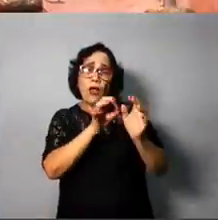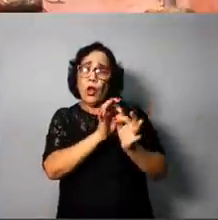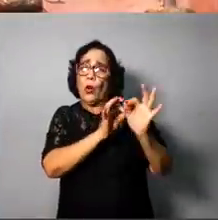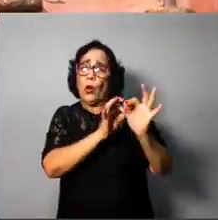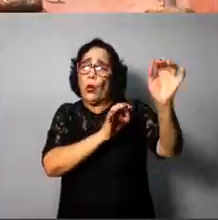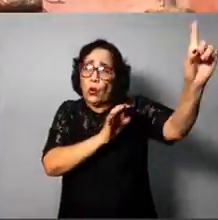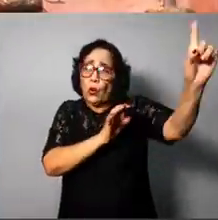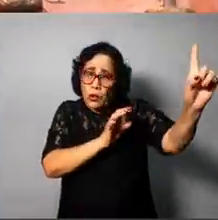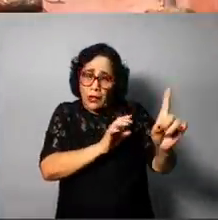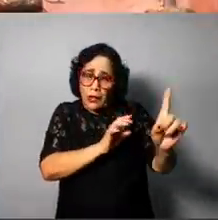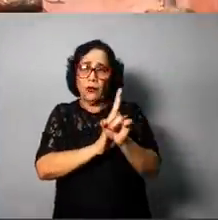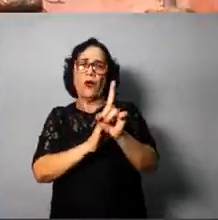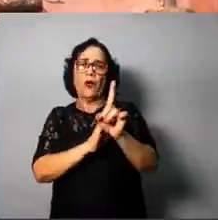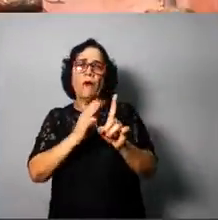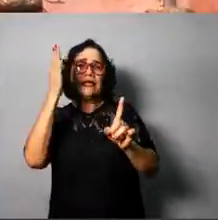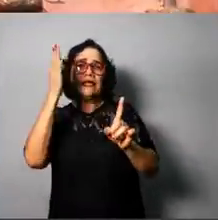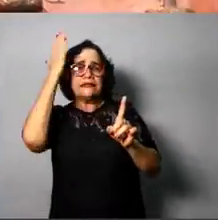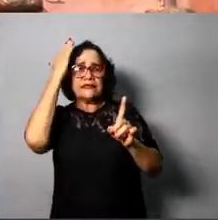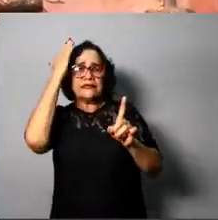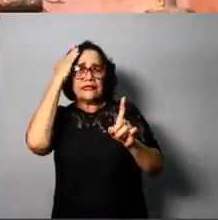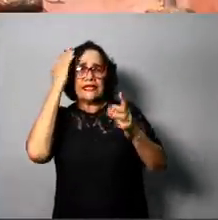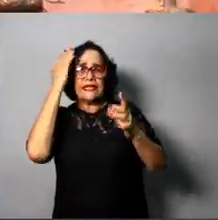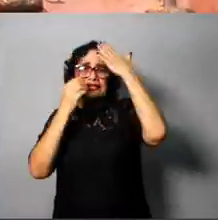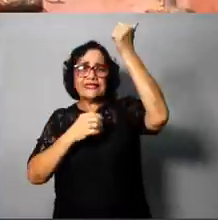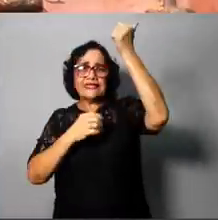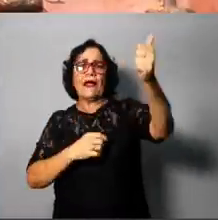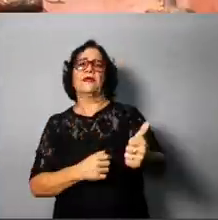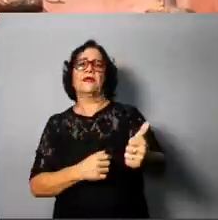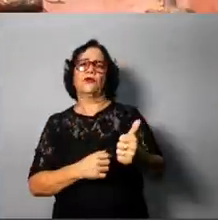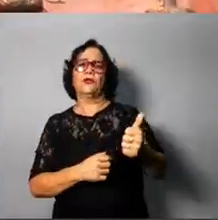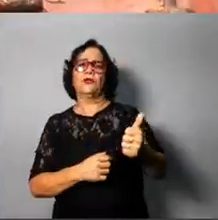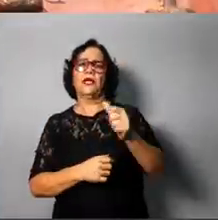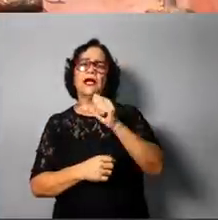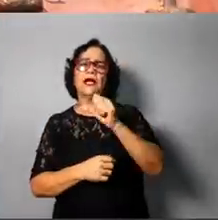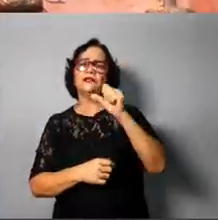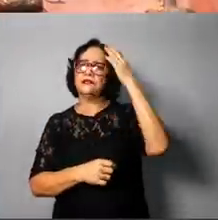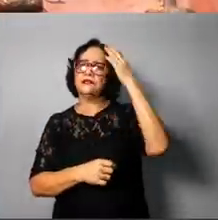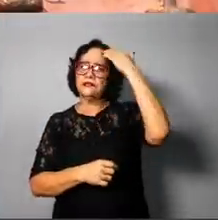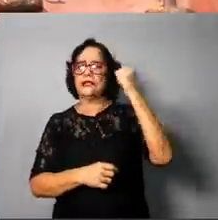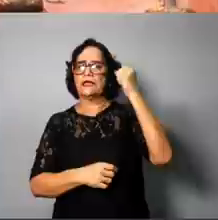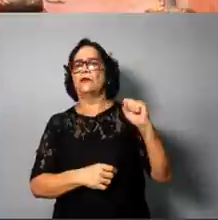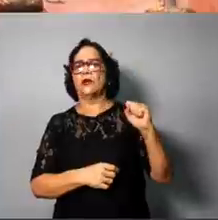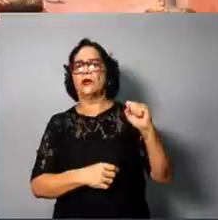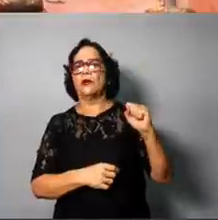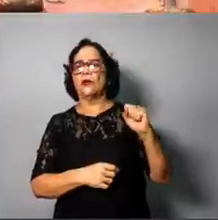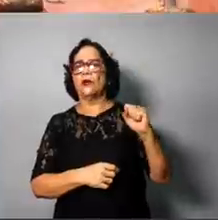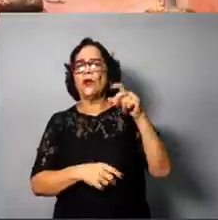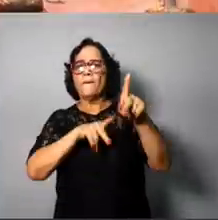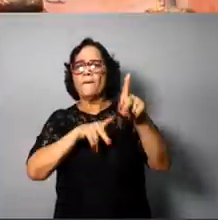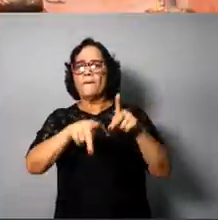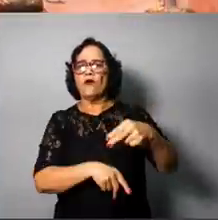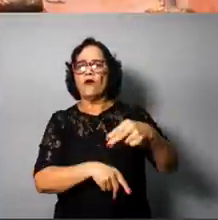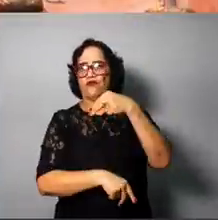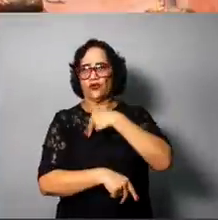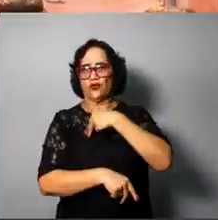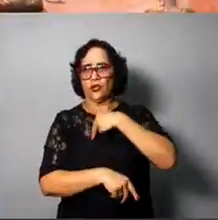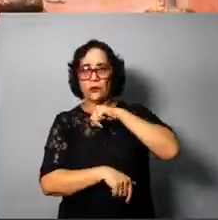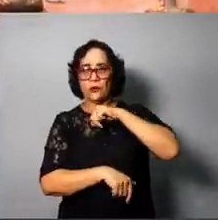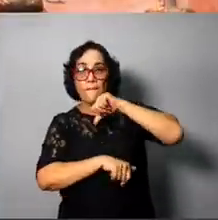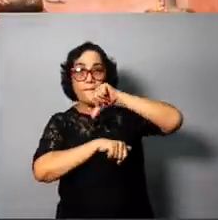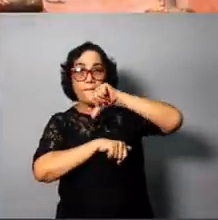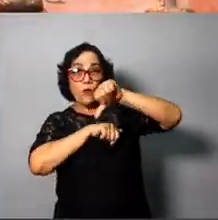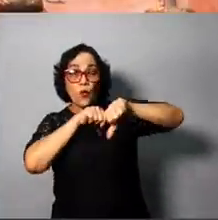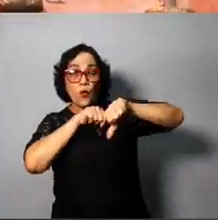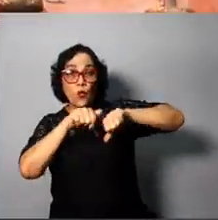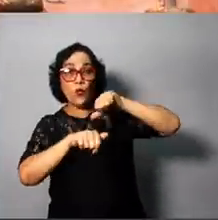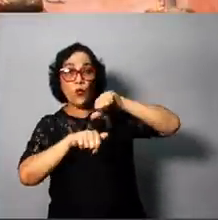de Salomão, se o povo de Nínive se converteu diante da pregação de Jonas, como